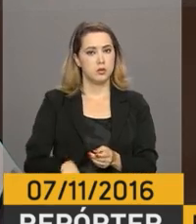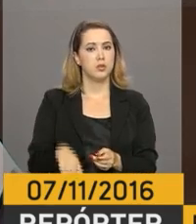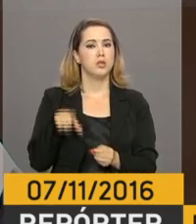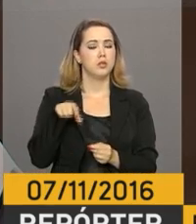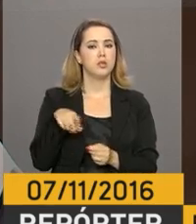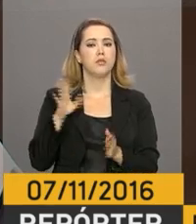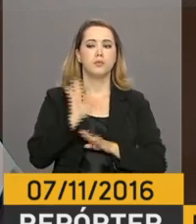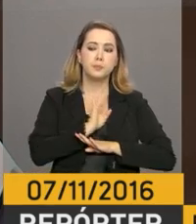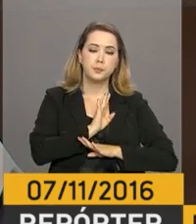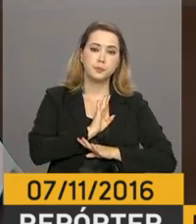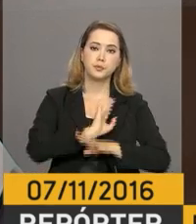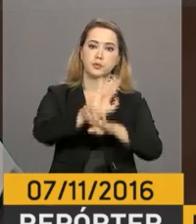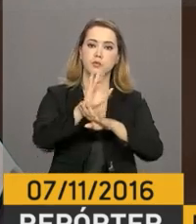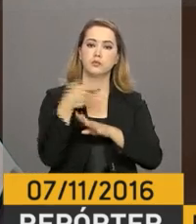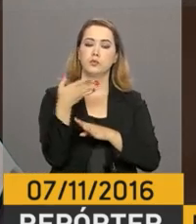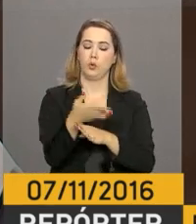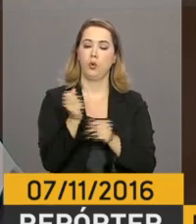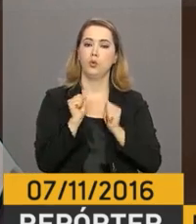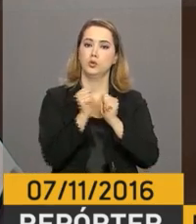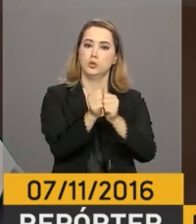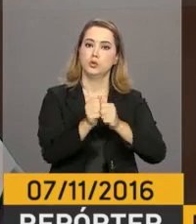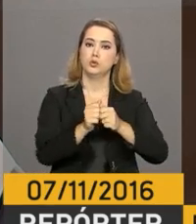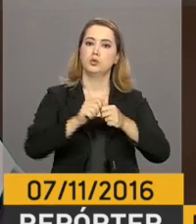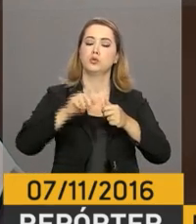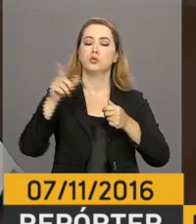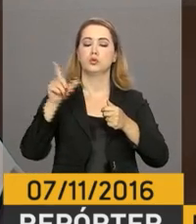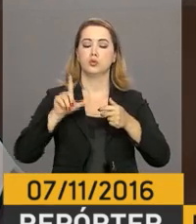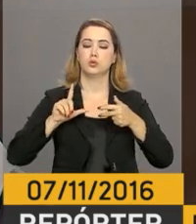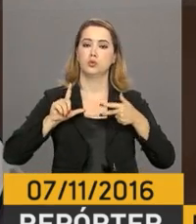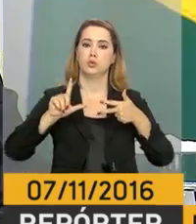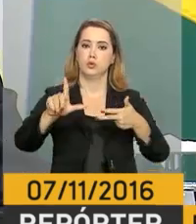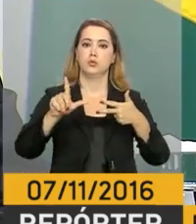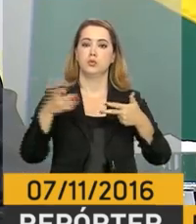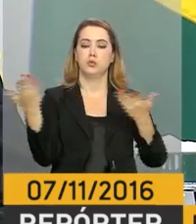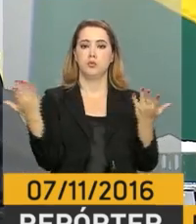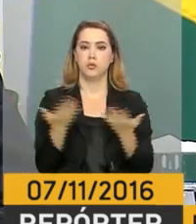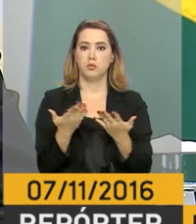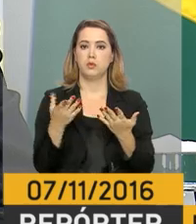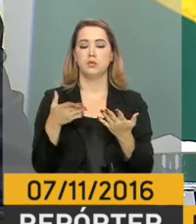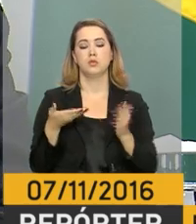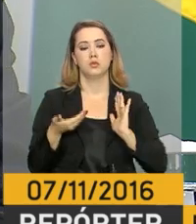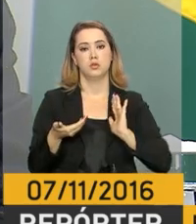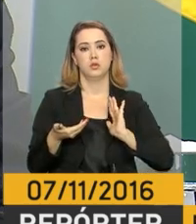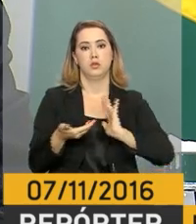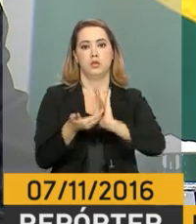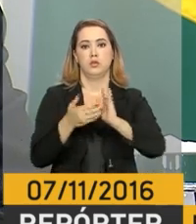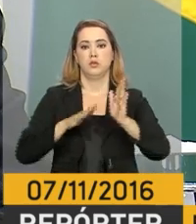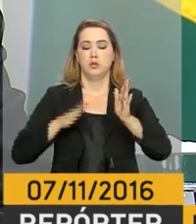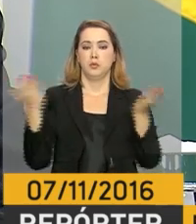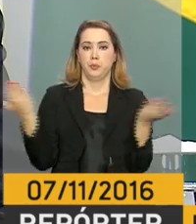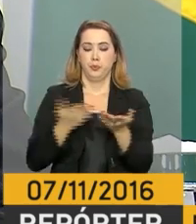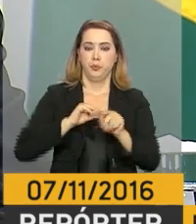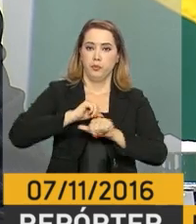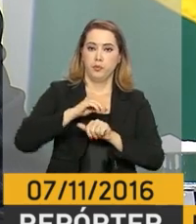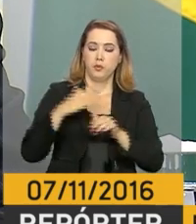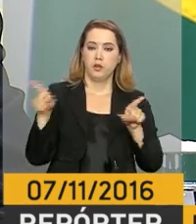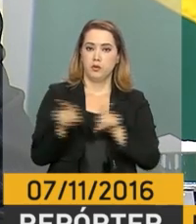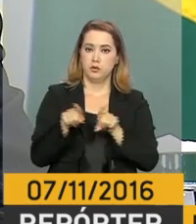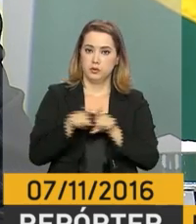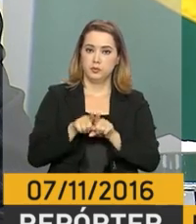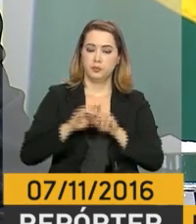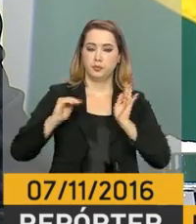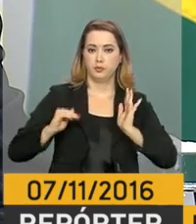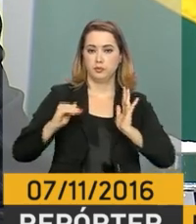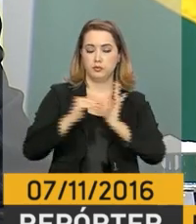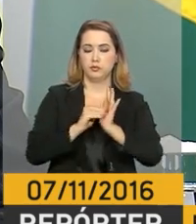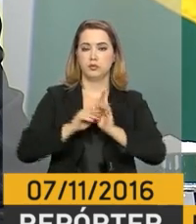expressivamente apoiado pelo Legislativo Nacional, primeiro pela Câmara e agora, sequencialmente, pelo Senado Federal.